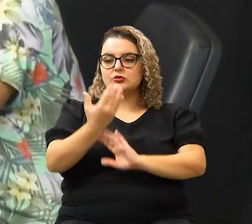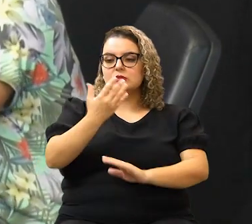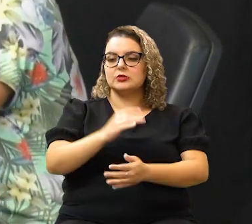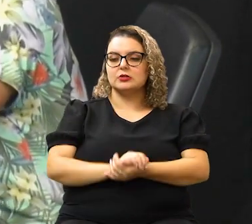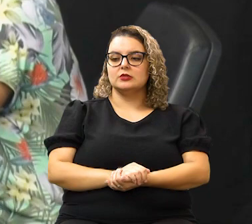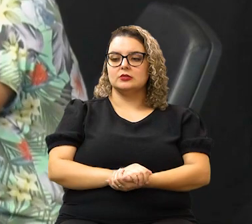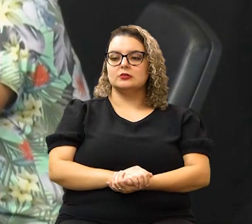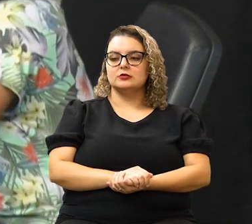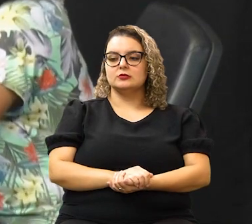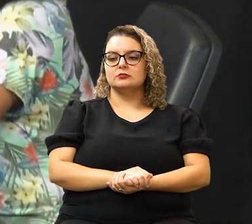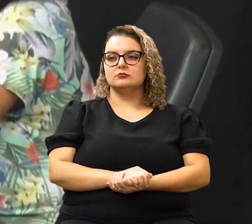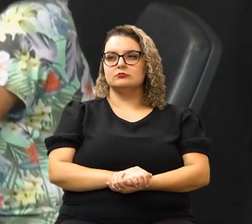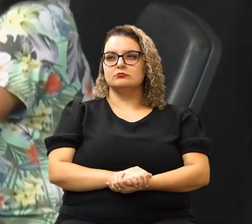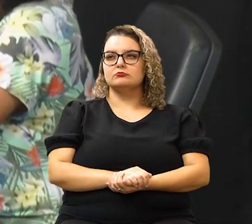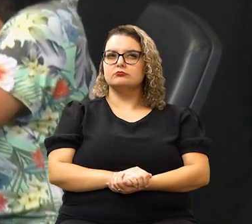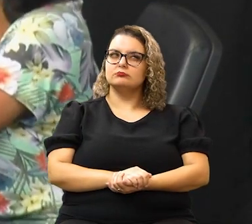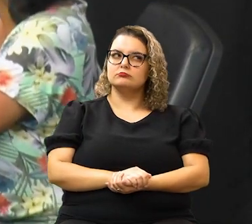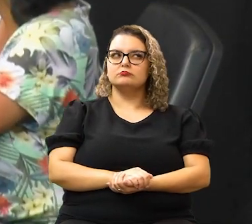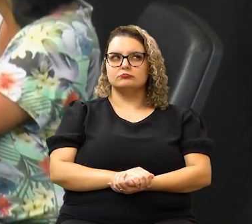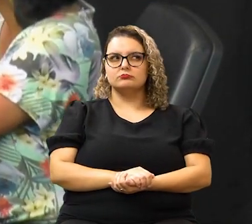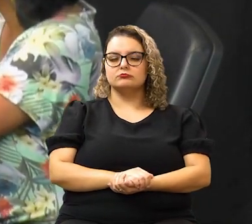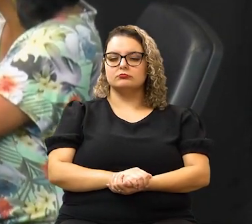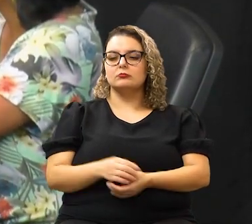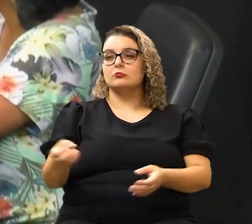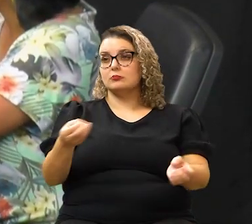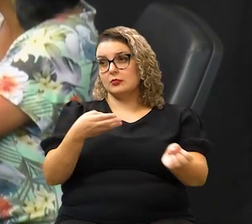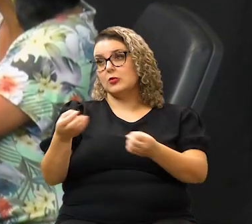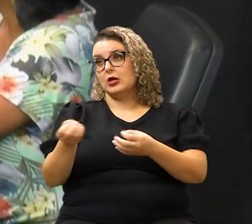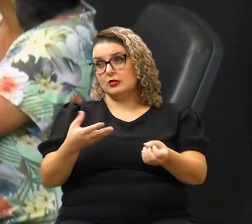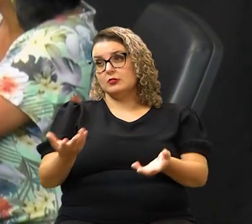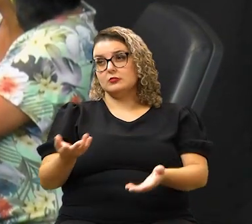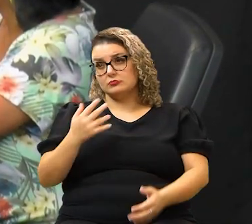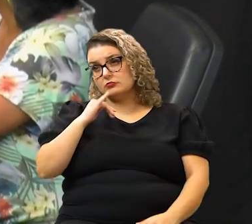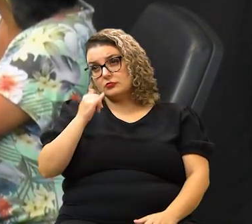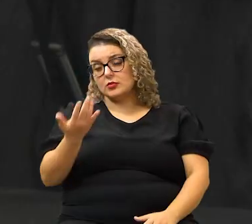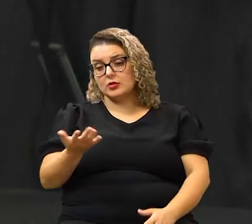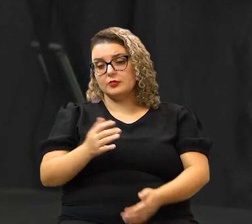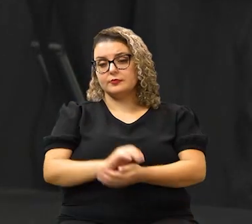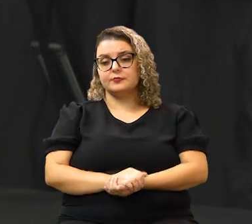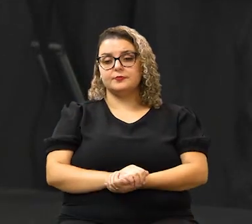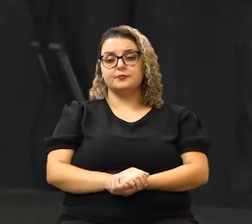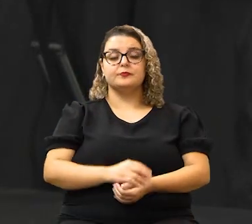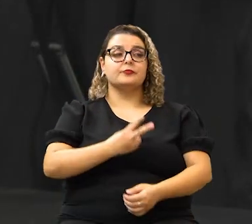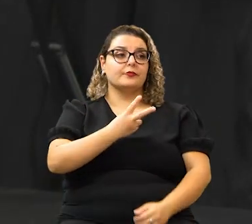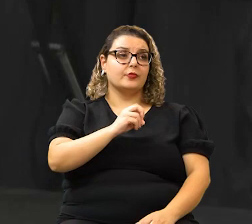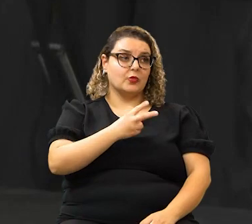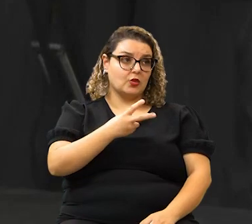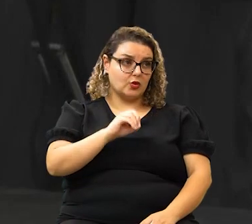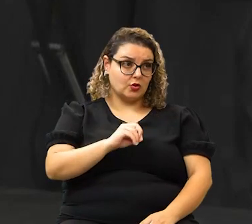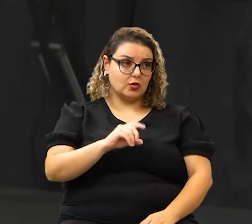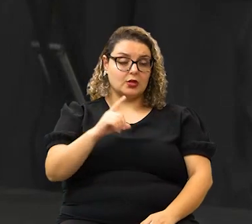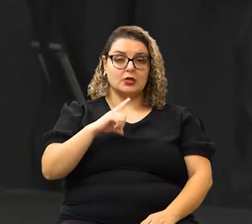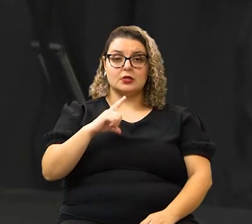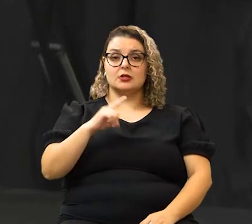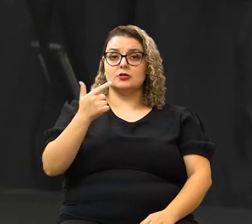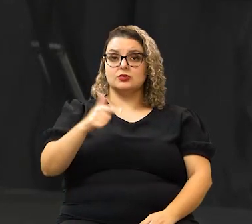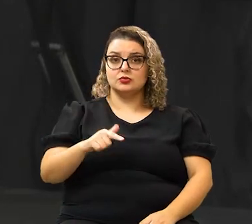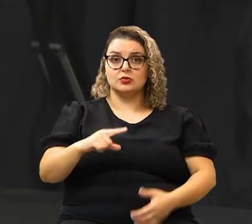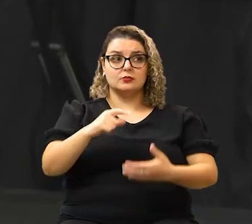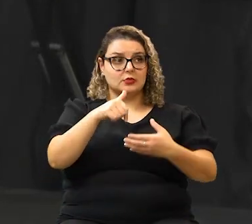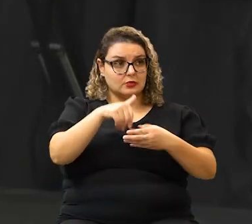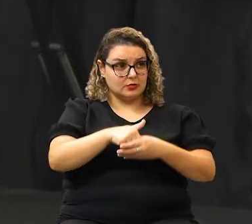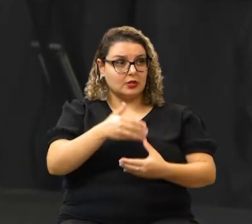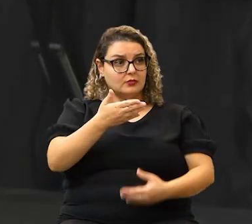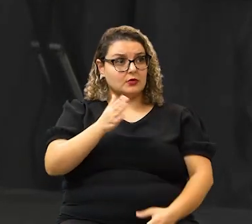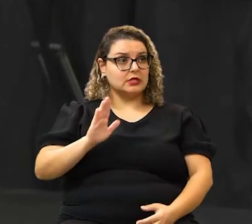inovação, digamos assim, né? E aí em 2020 a gente tem novamente a eleição, você é candidata e é eleita para essa